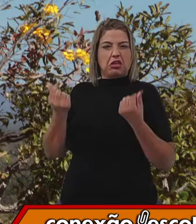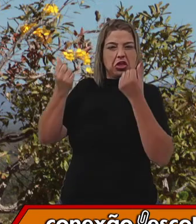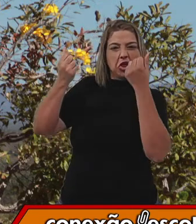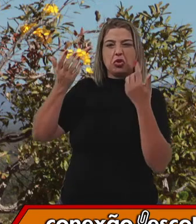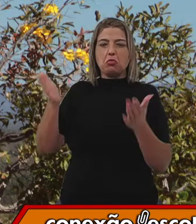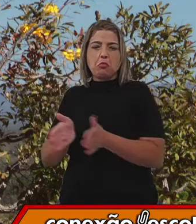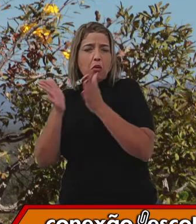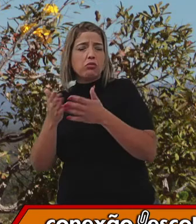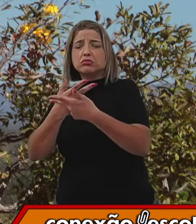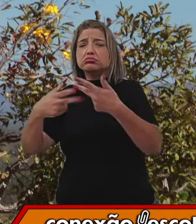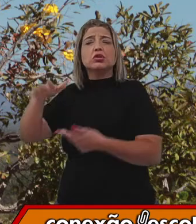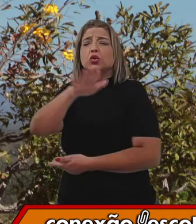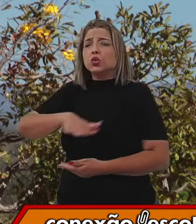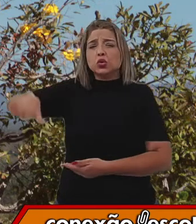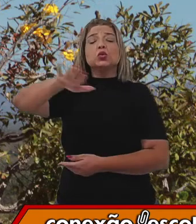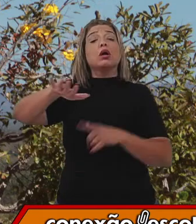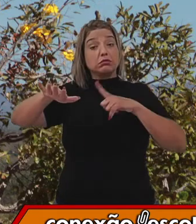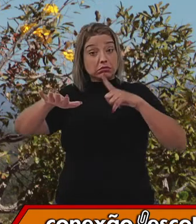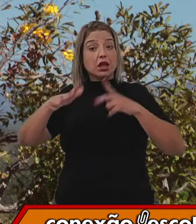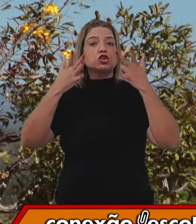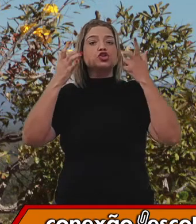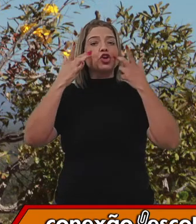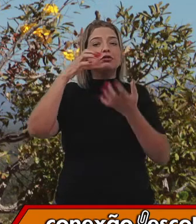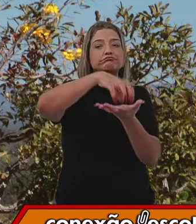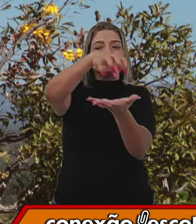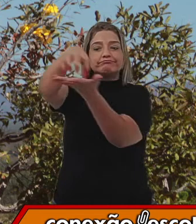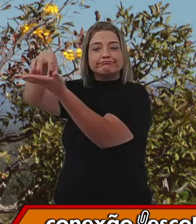ter pelo menos um teatro para a realização